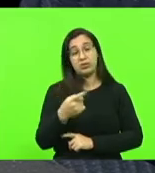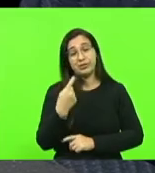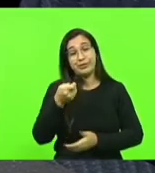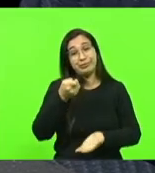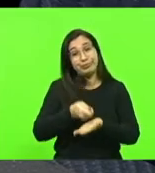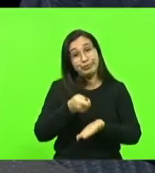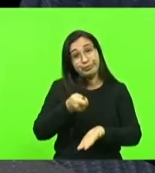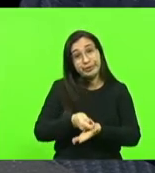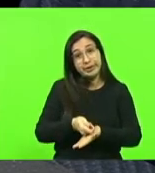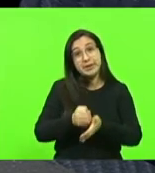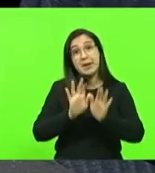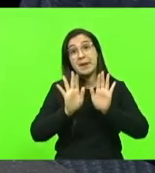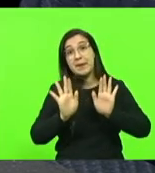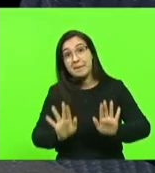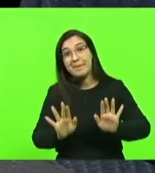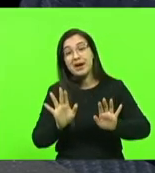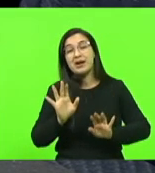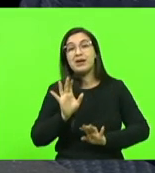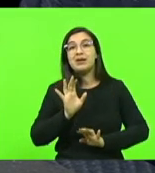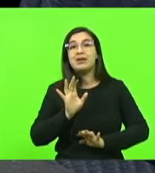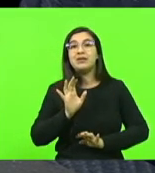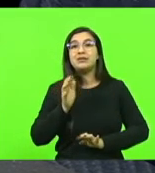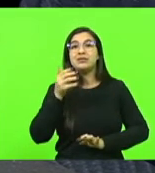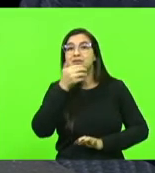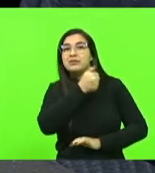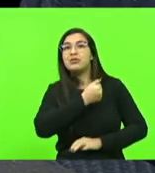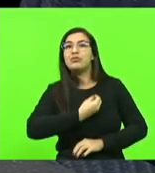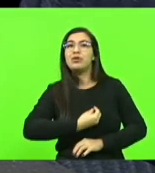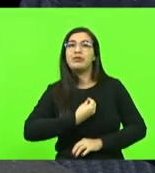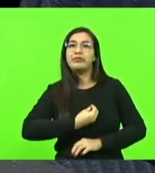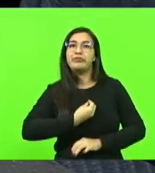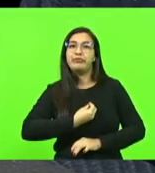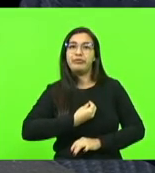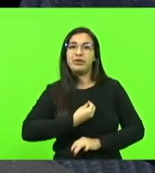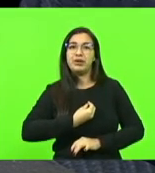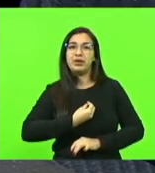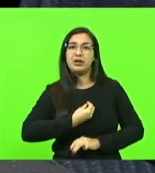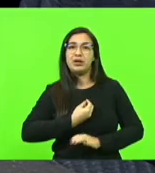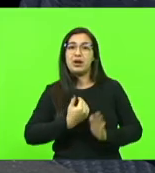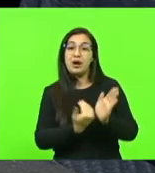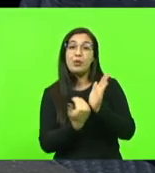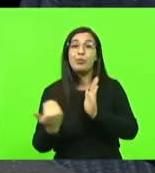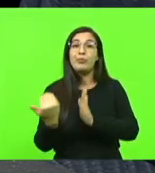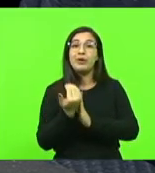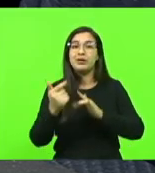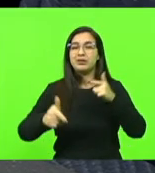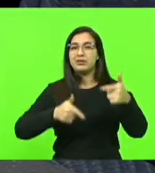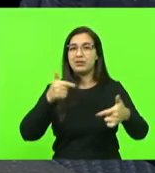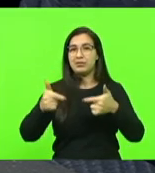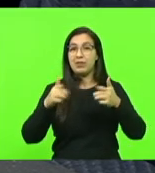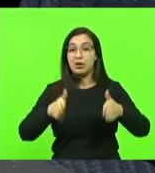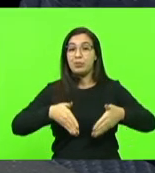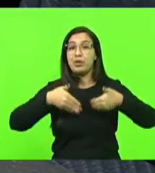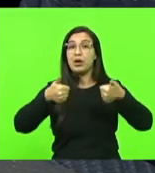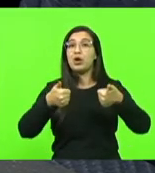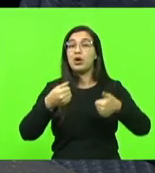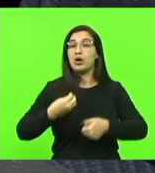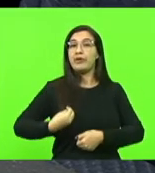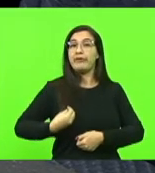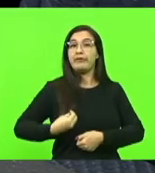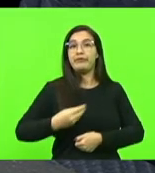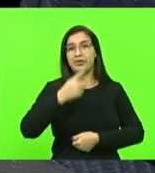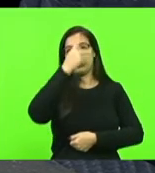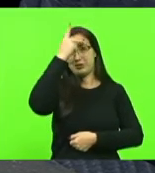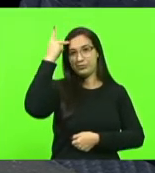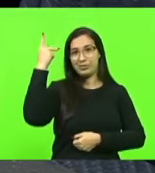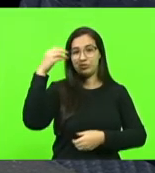mas vamos salvar vida, vamos gerar emprego, vamos melhorar a vida das pessoas que moram aqui. Por isso,